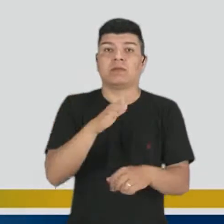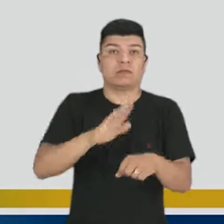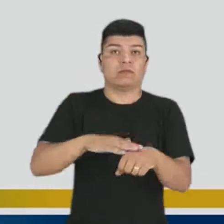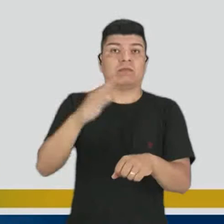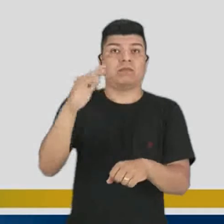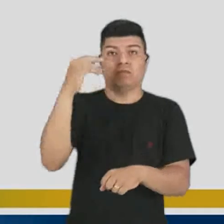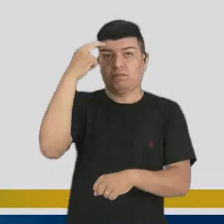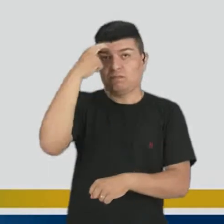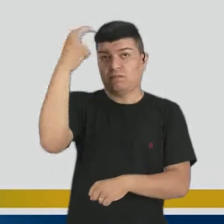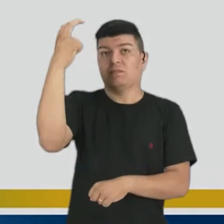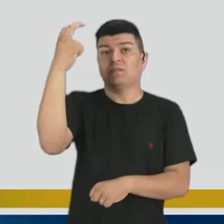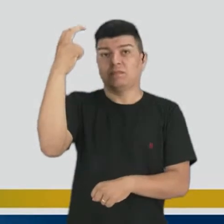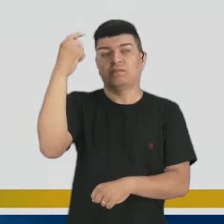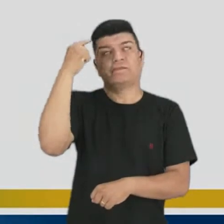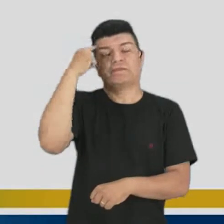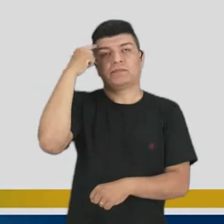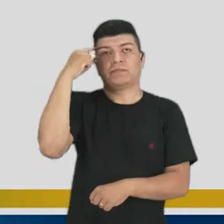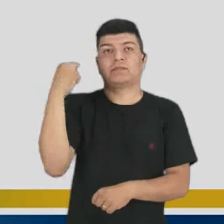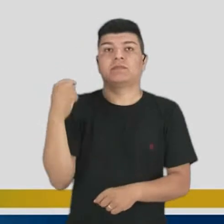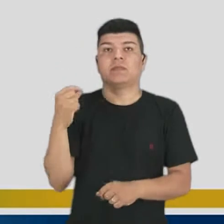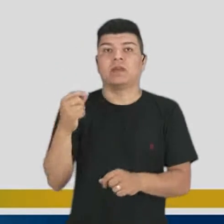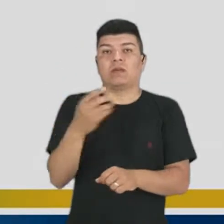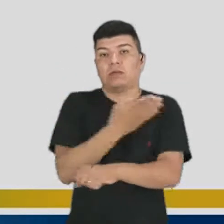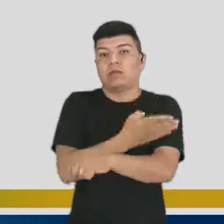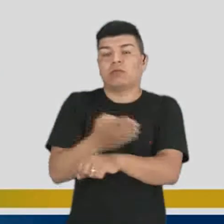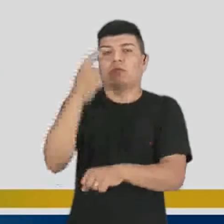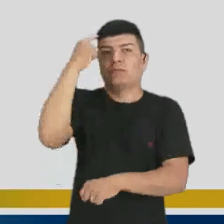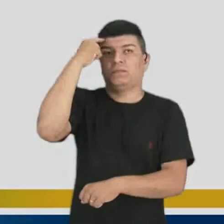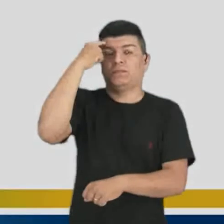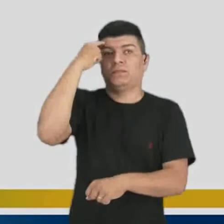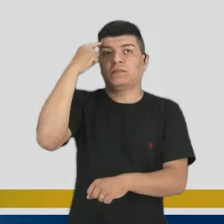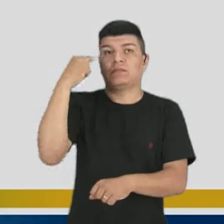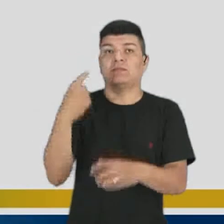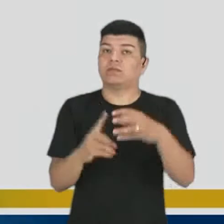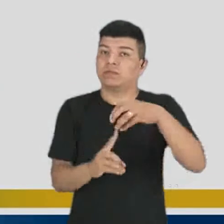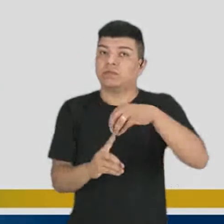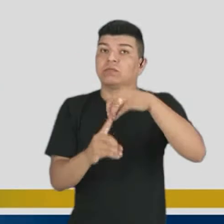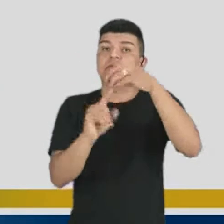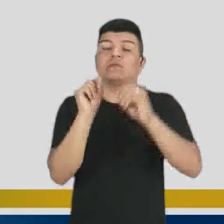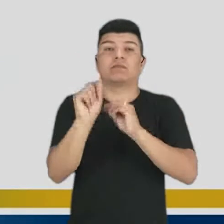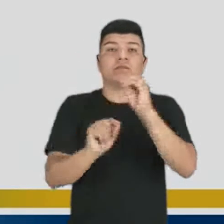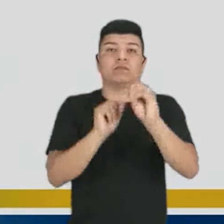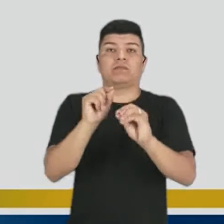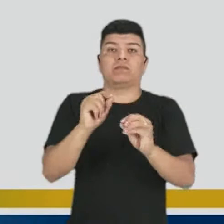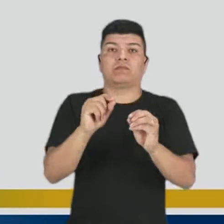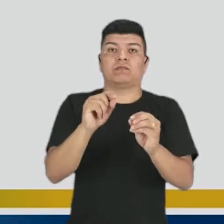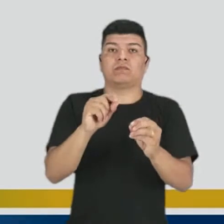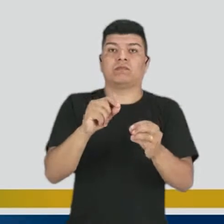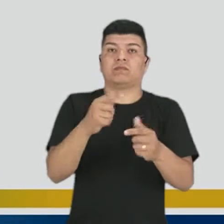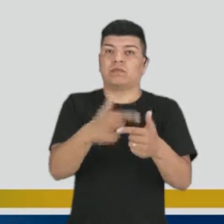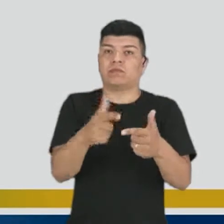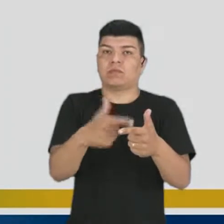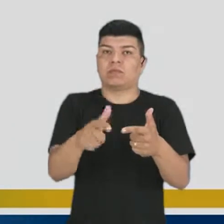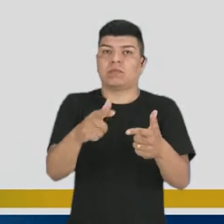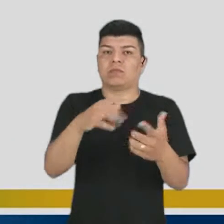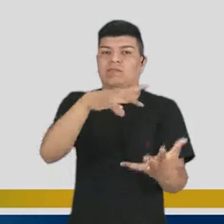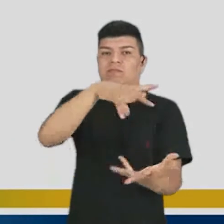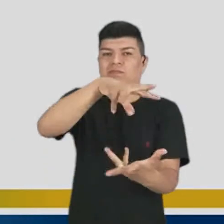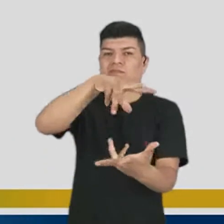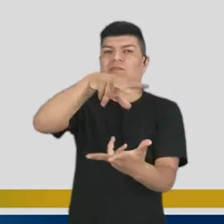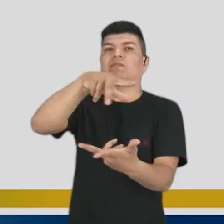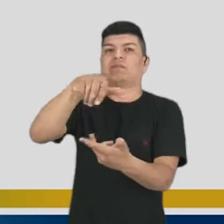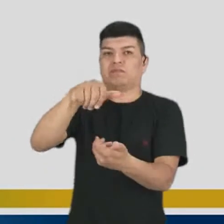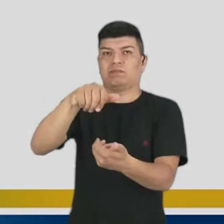mais inteligentes, é assim que a gente pensa ou costuma pensar, nós somos os únicos a promover o desequilíbrio do planeta,